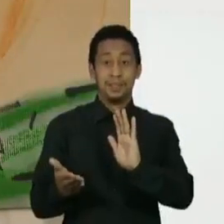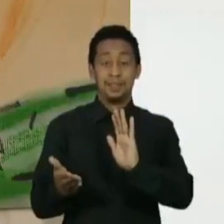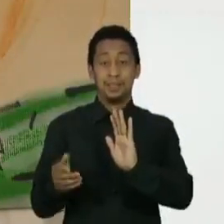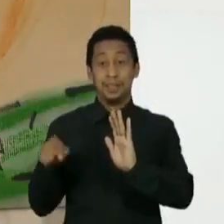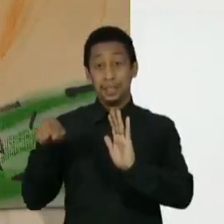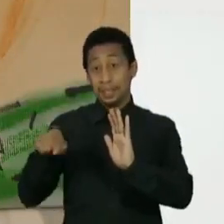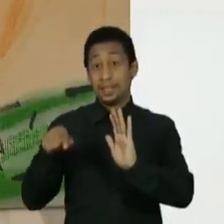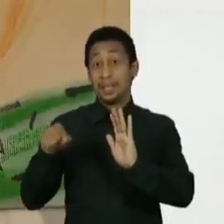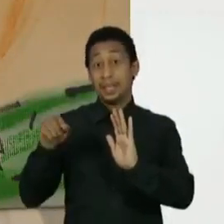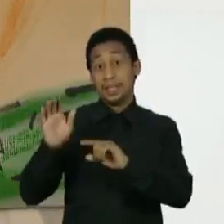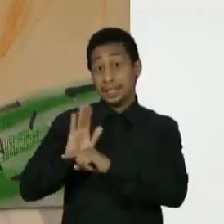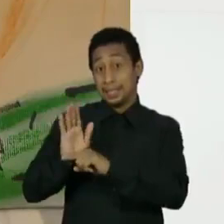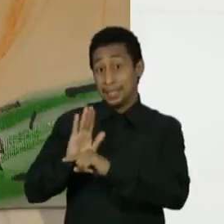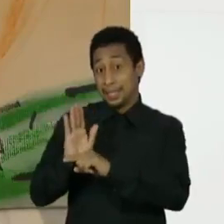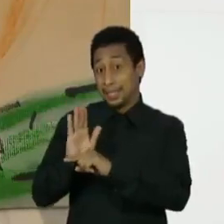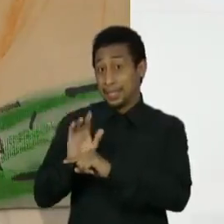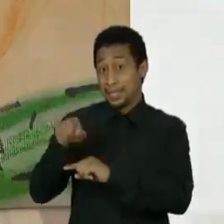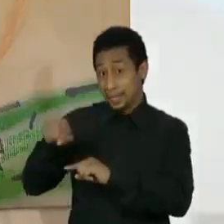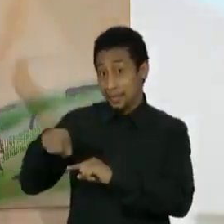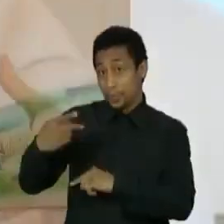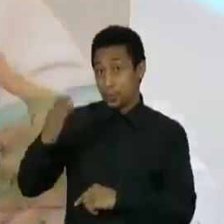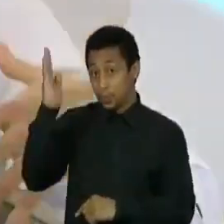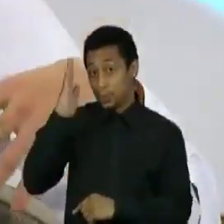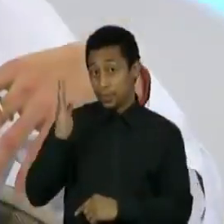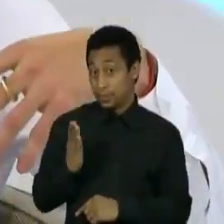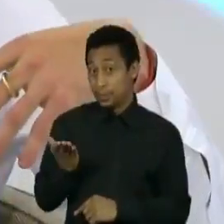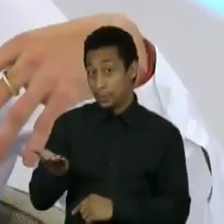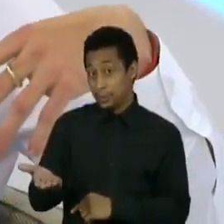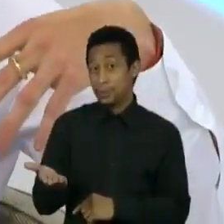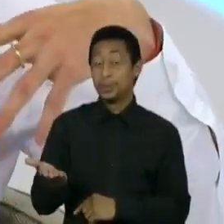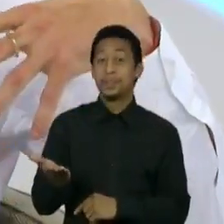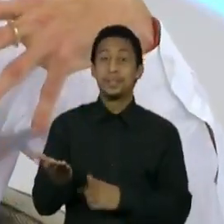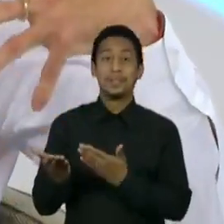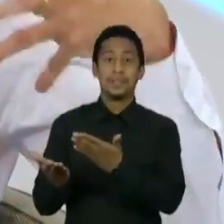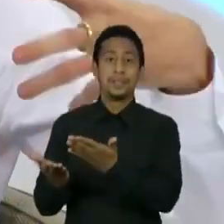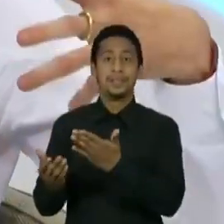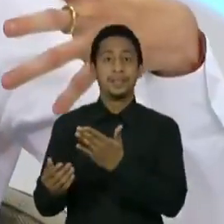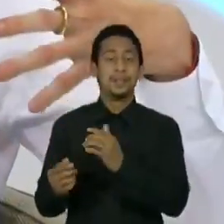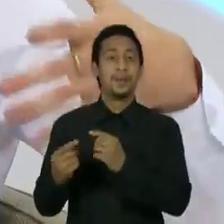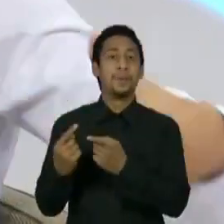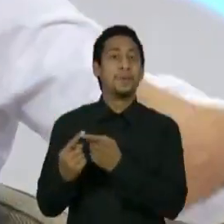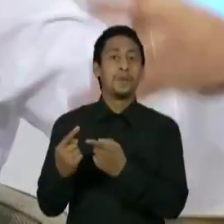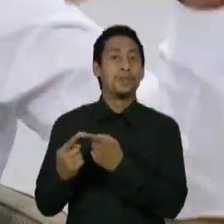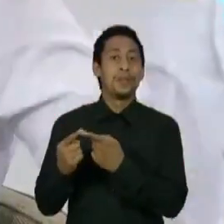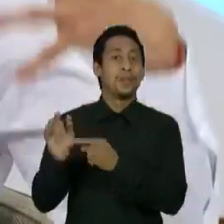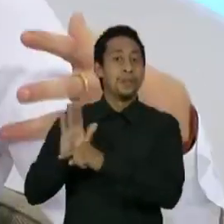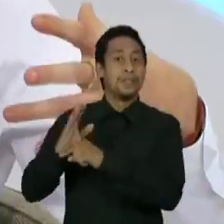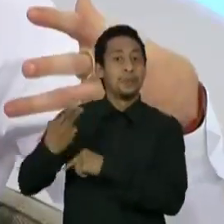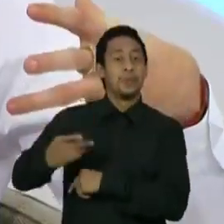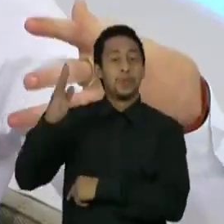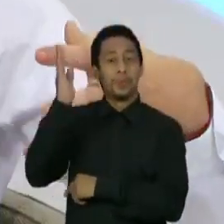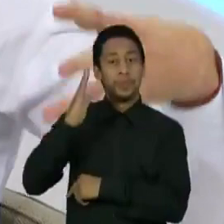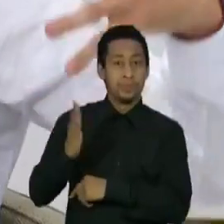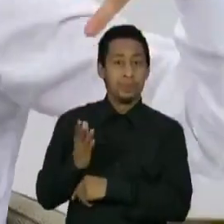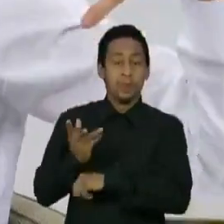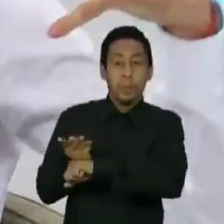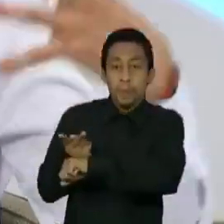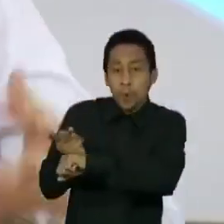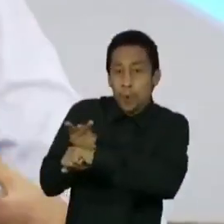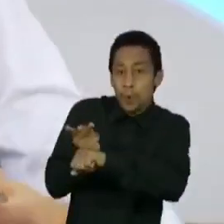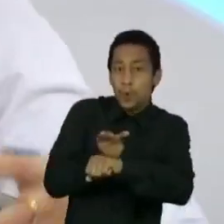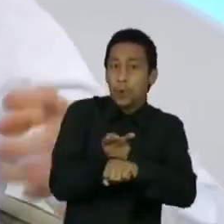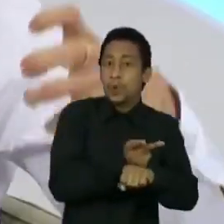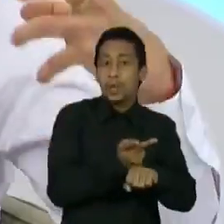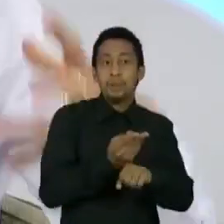começa a fazer cinema na retomada do cinema brasileiro em que o cinema brasileiro justamente buscava nessa tradição cinema no